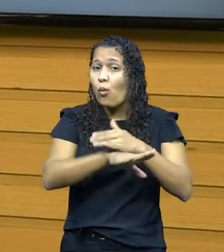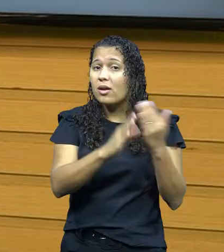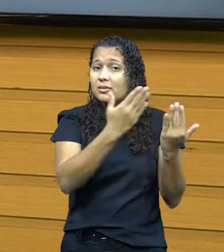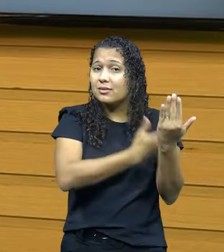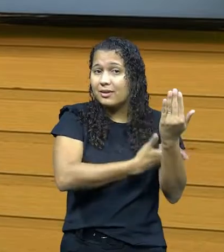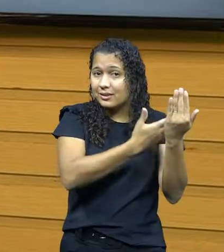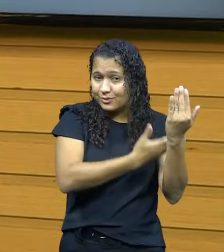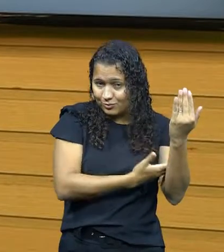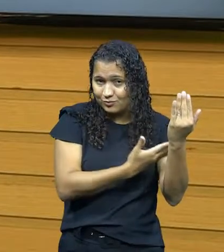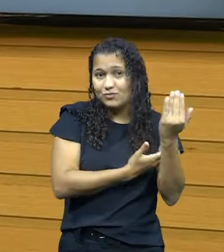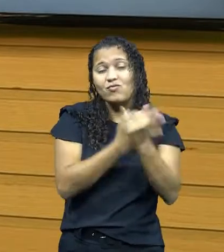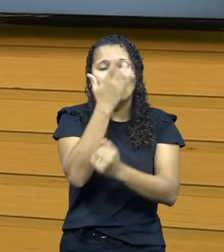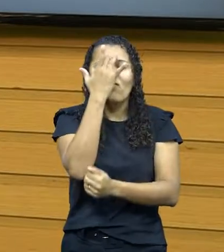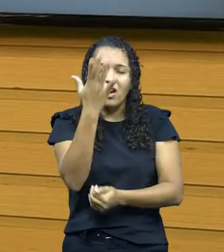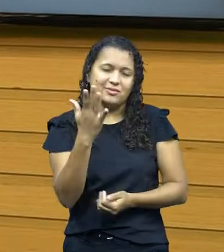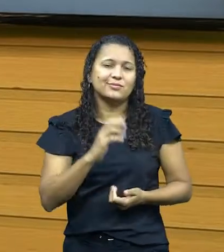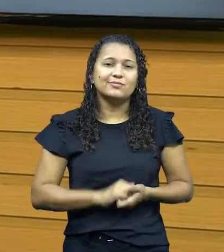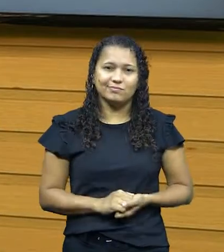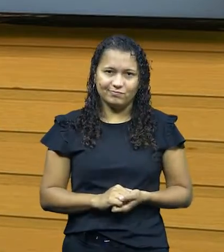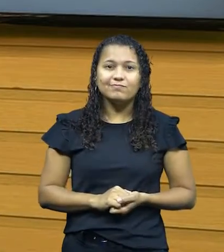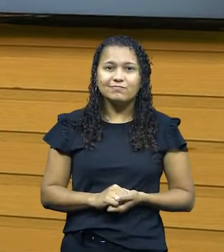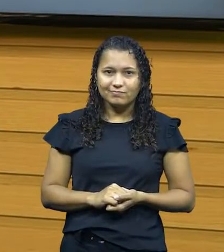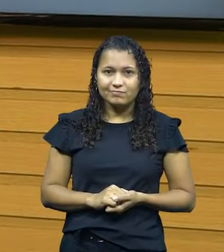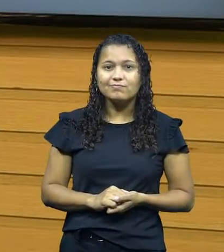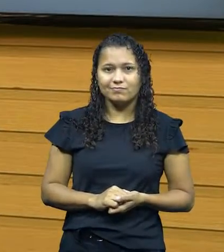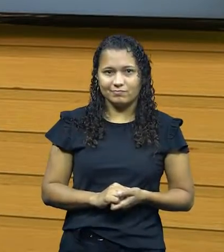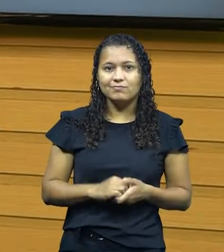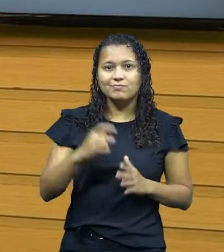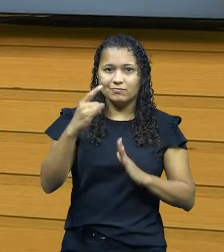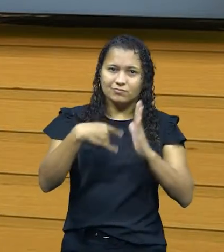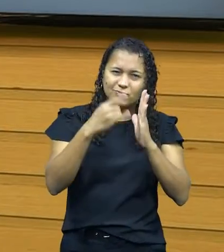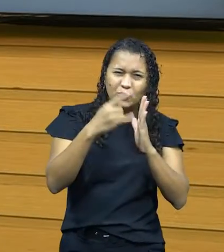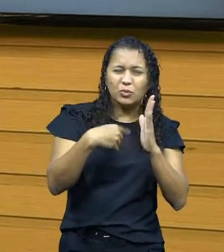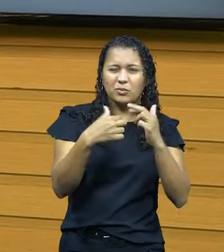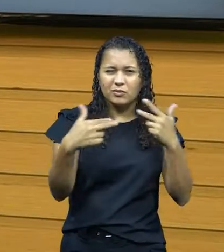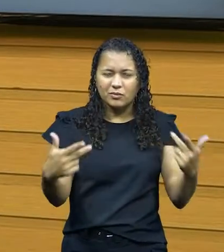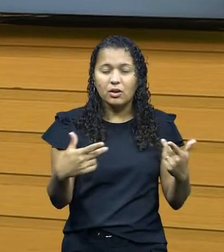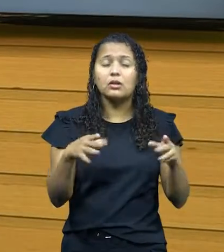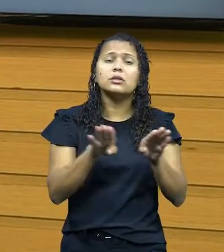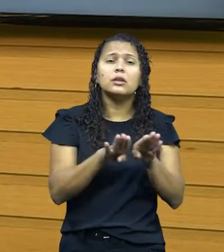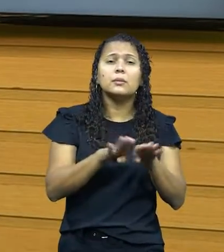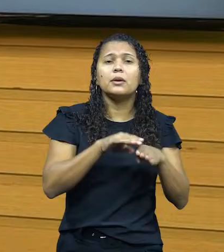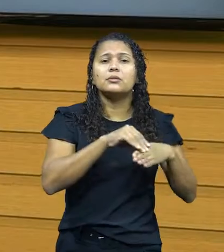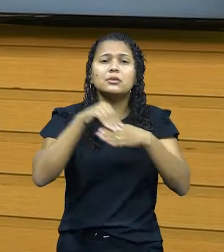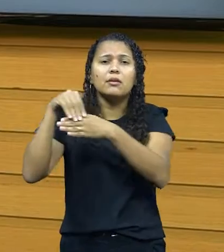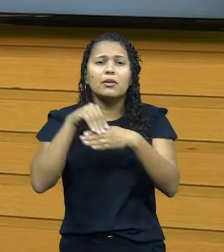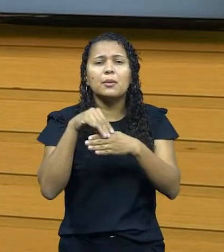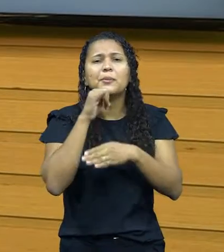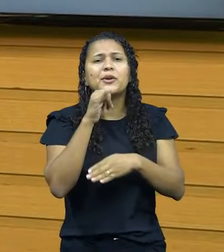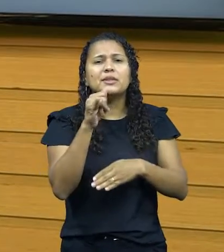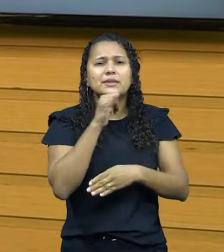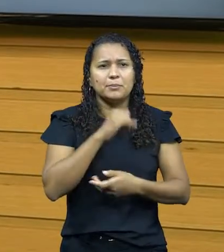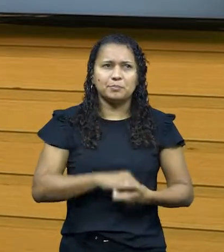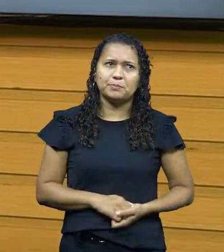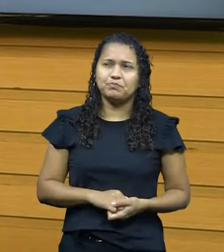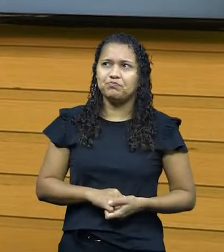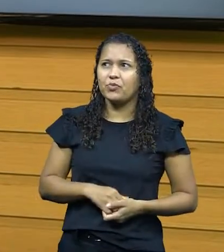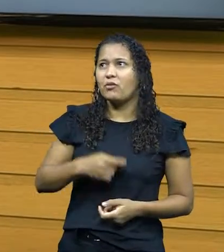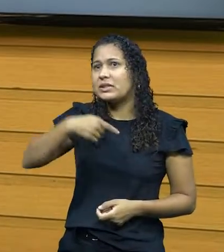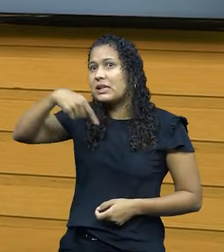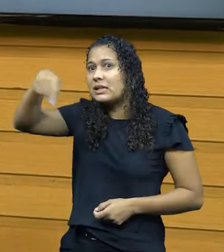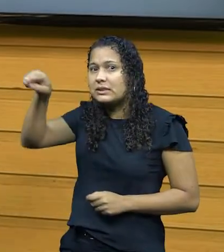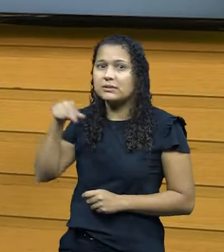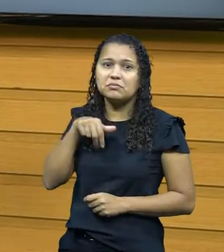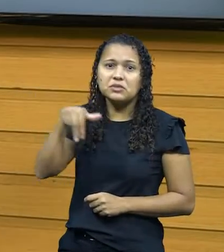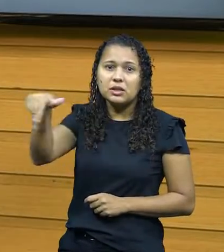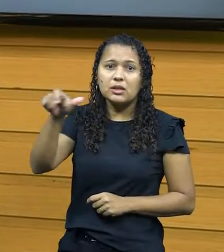armazenamento, guardar esses documentos, né? Fazer o arquivamento desses documentos e também o transporte. Imagina você sair com uma folha